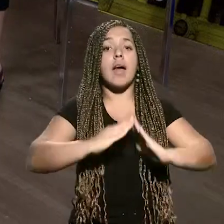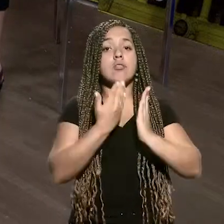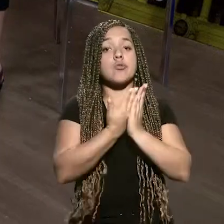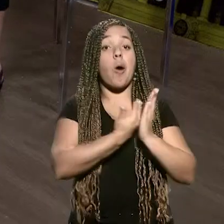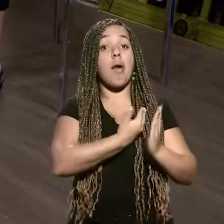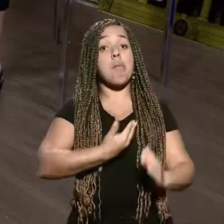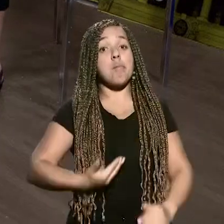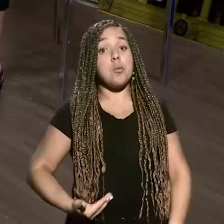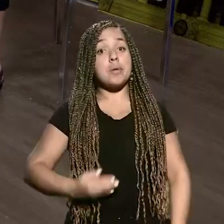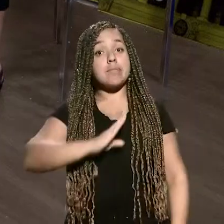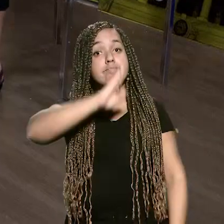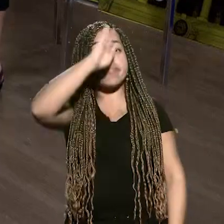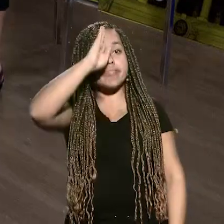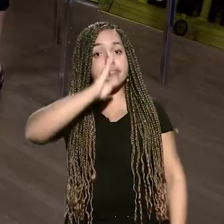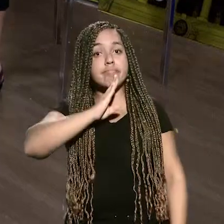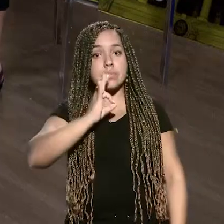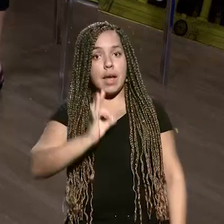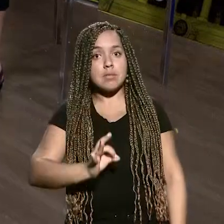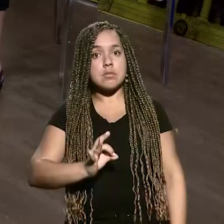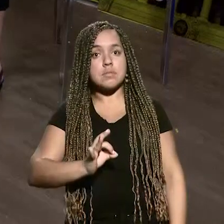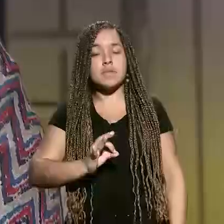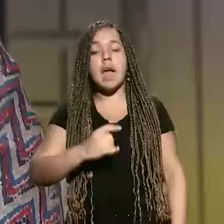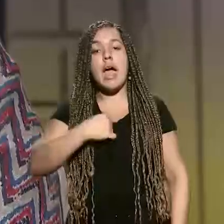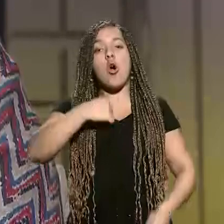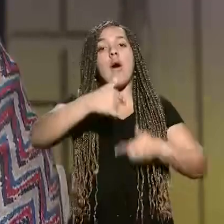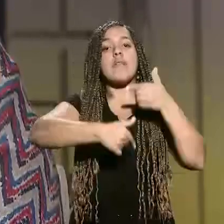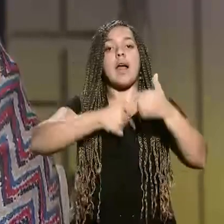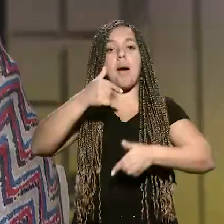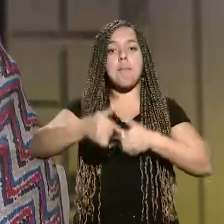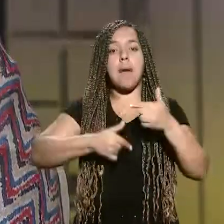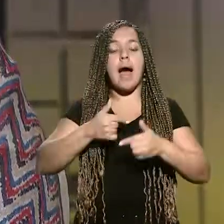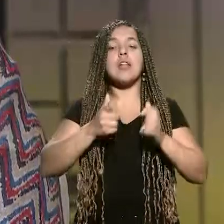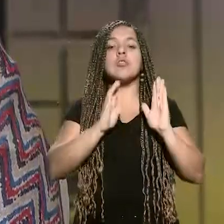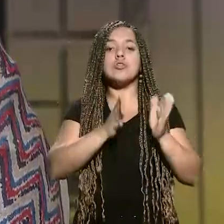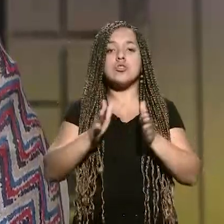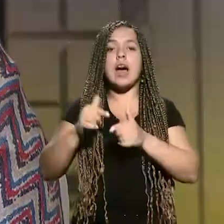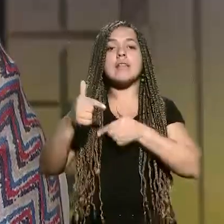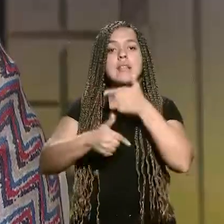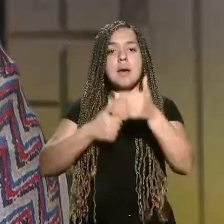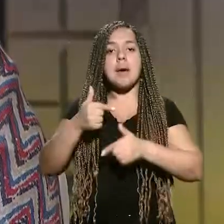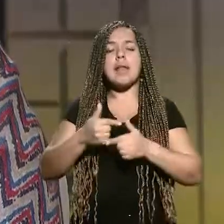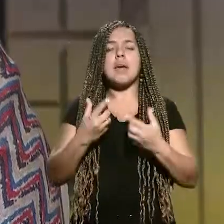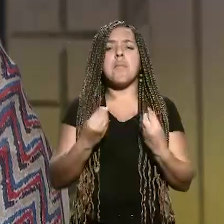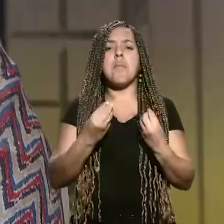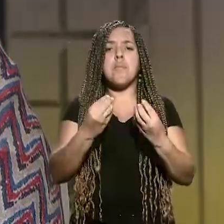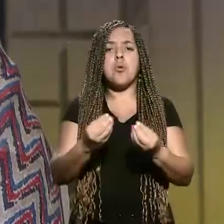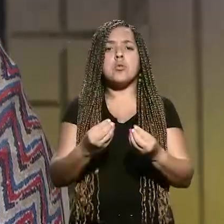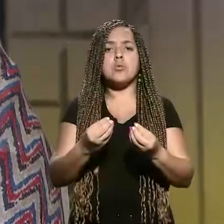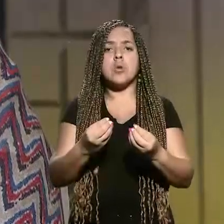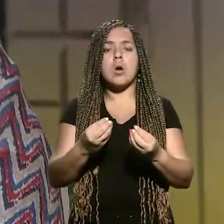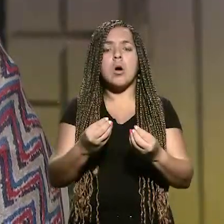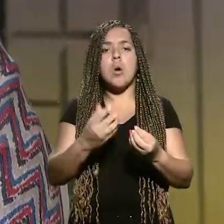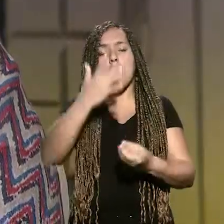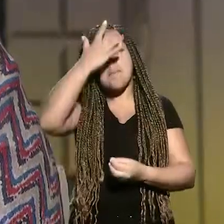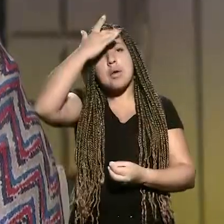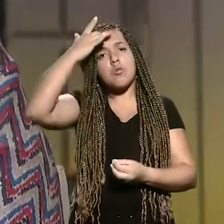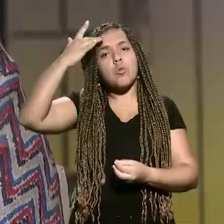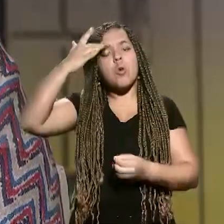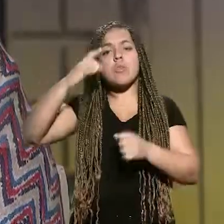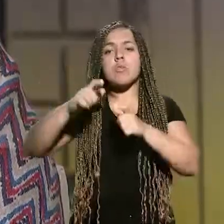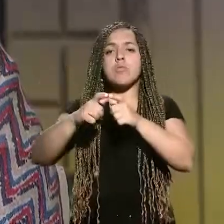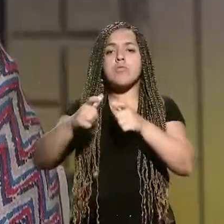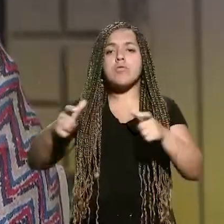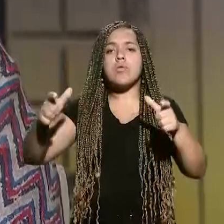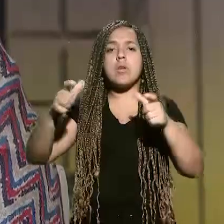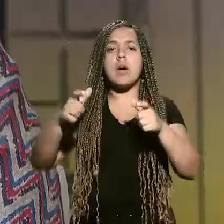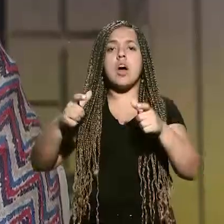está na escola pública. E a gente, assim, eu trabalho, já trabalhei muito com um